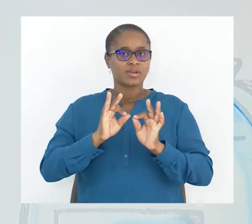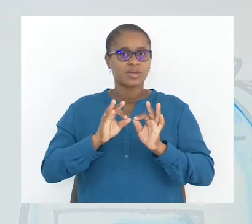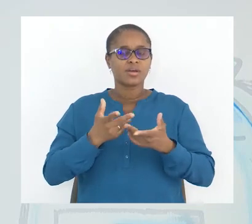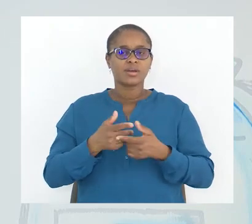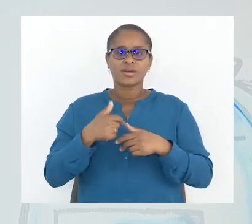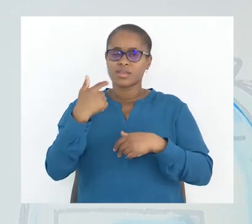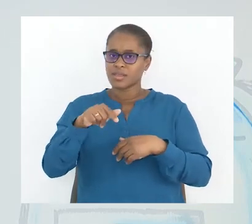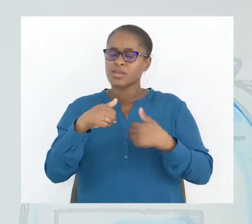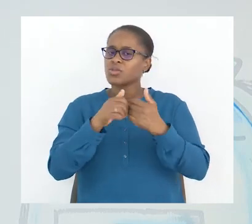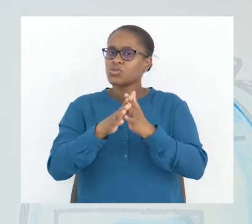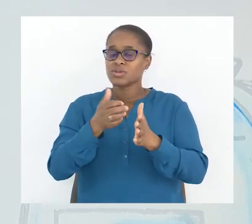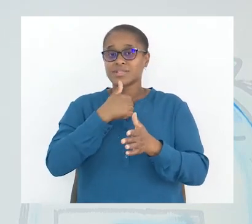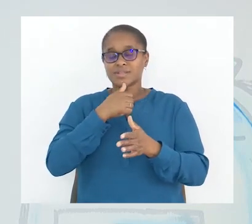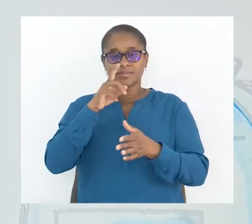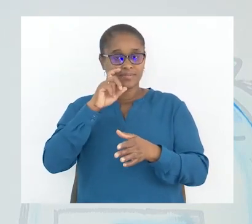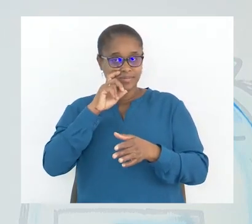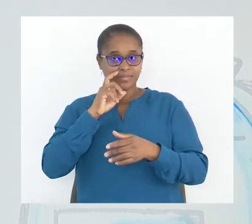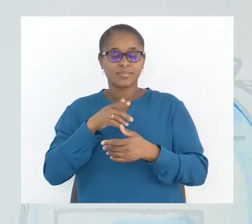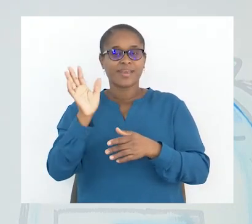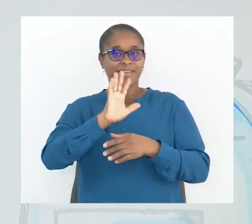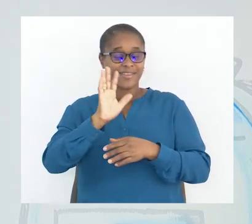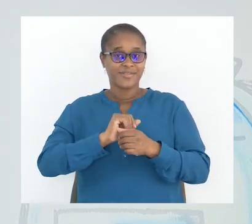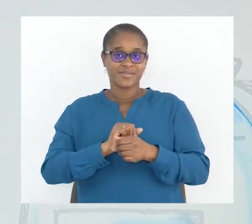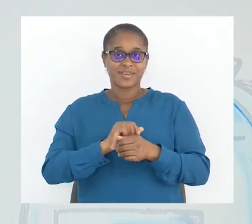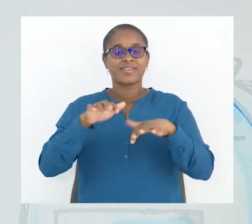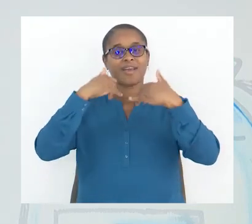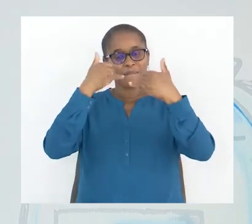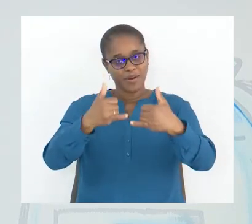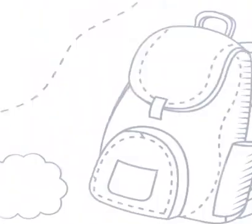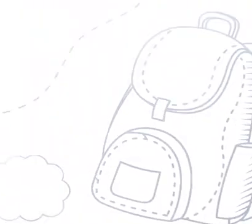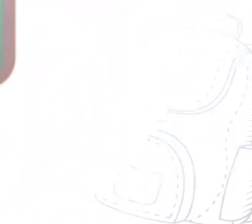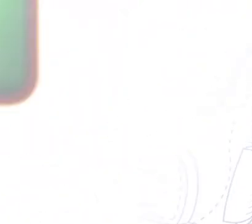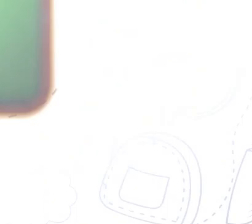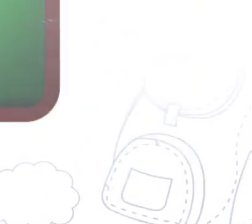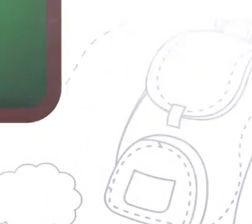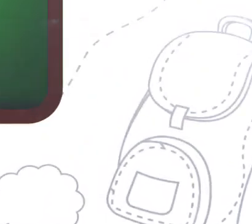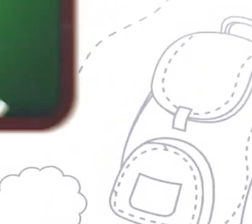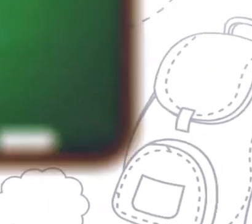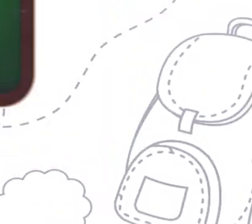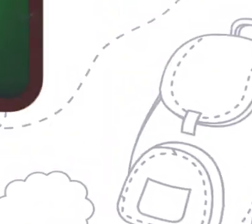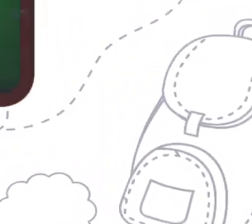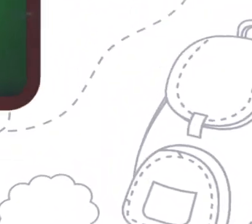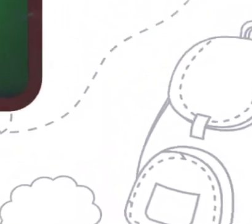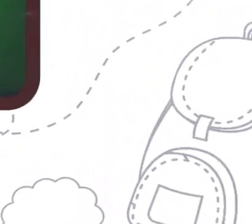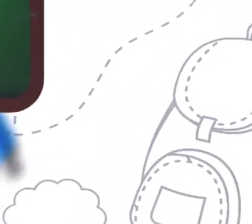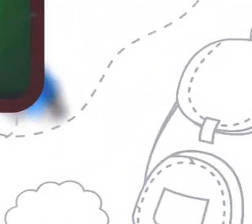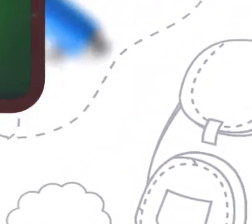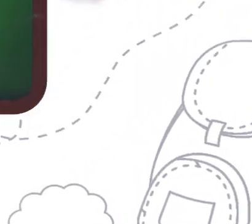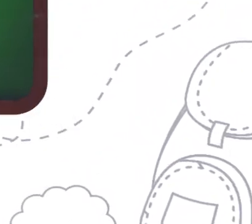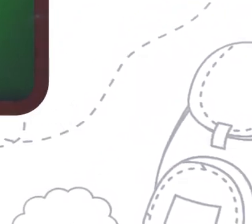tomar todas as medidas preventivas. Adeus, até à próxima!